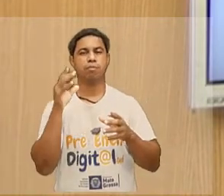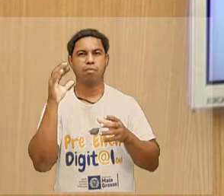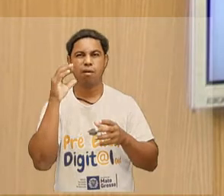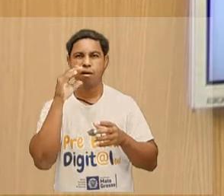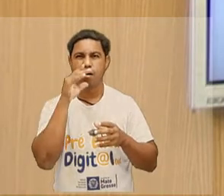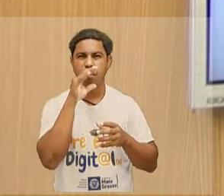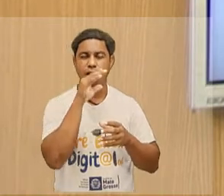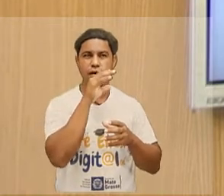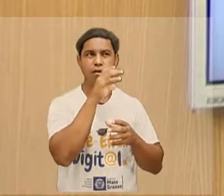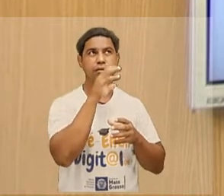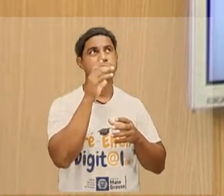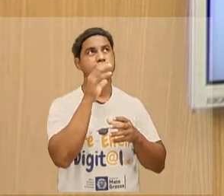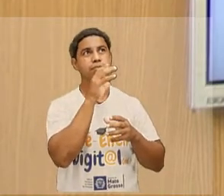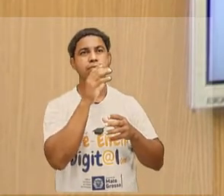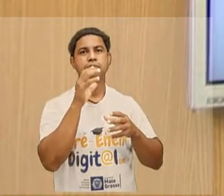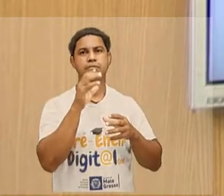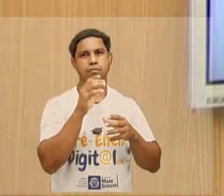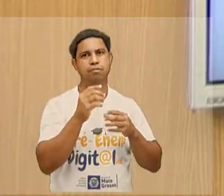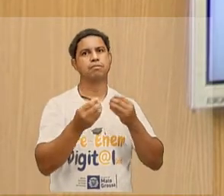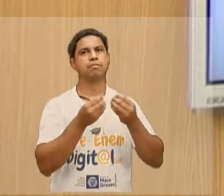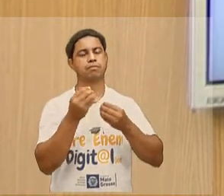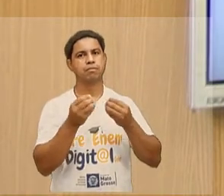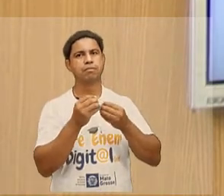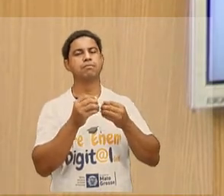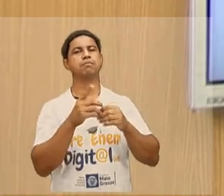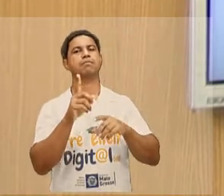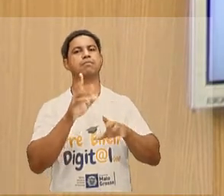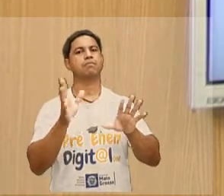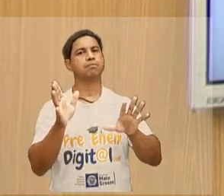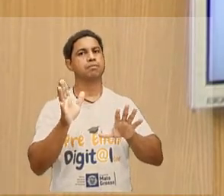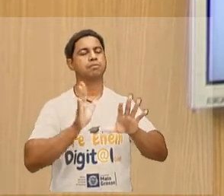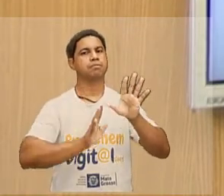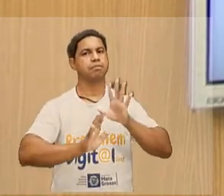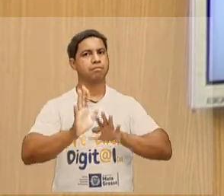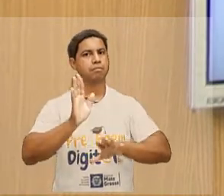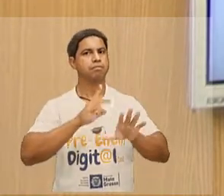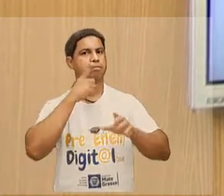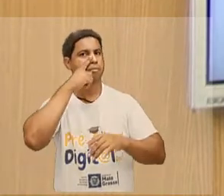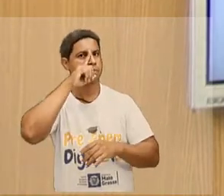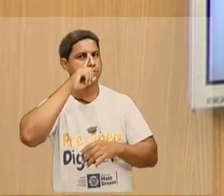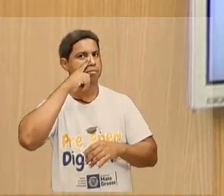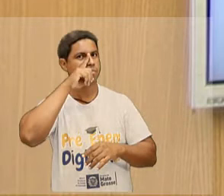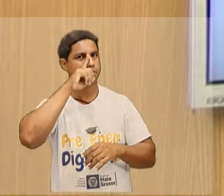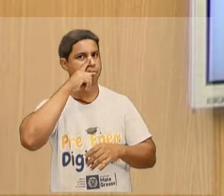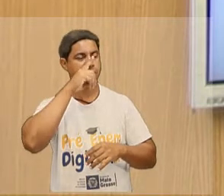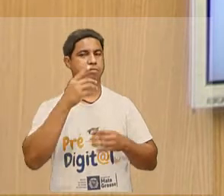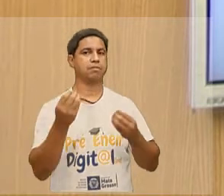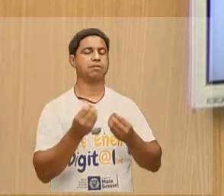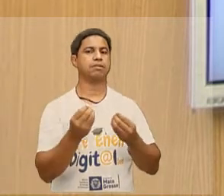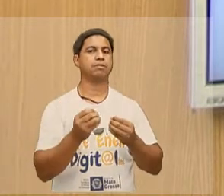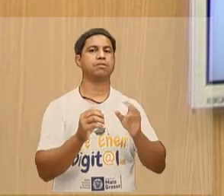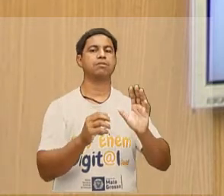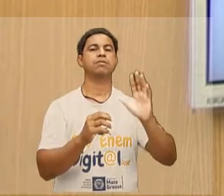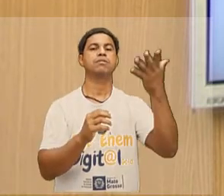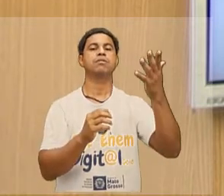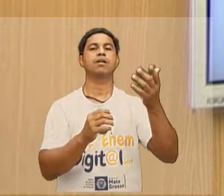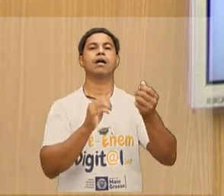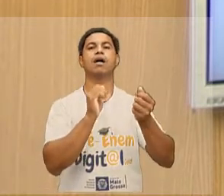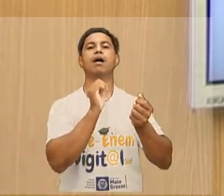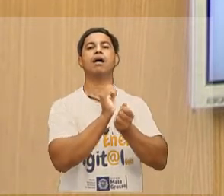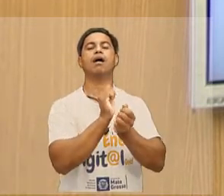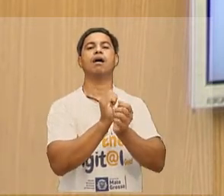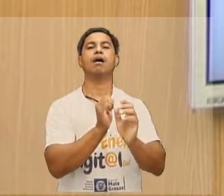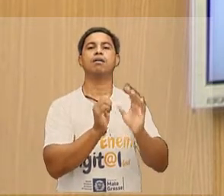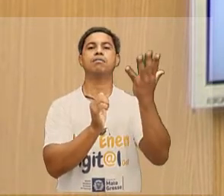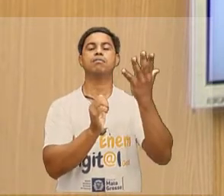de elétrons num condutor, maior aquecimento, a tendência de desse condutor sofrer fusão. Por isso,